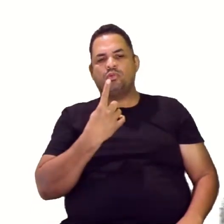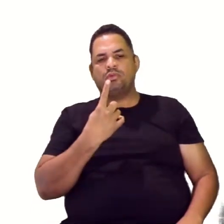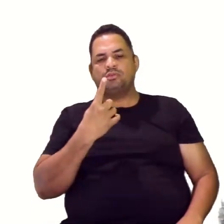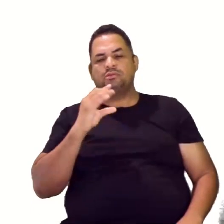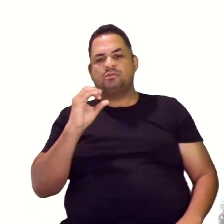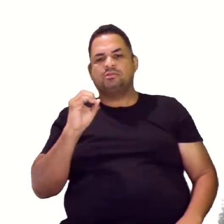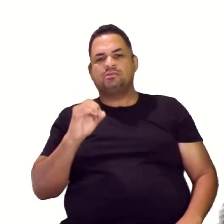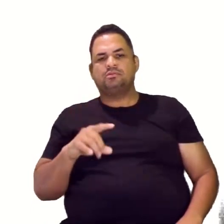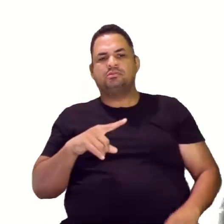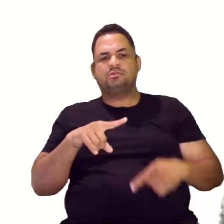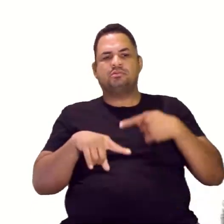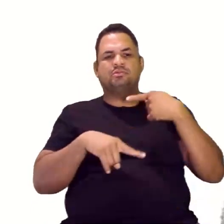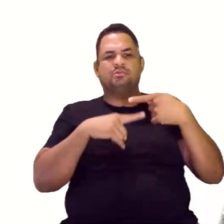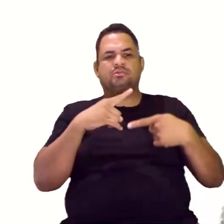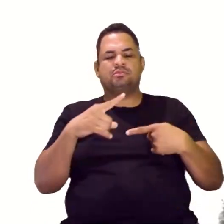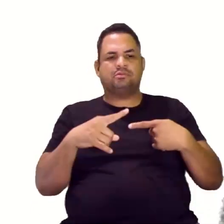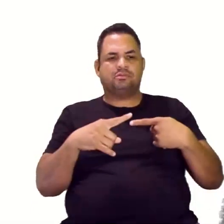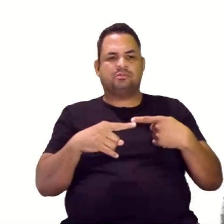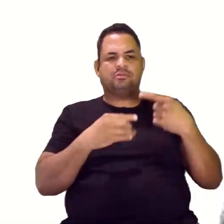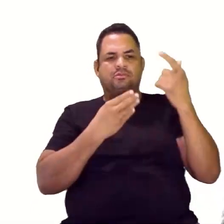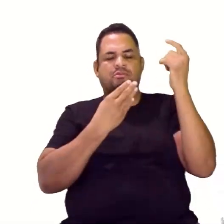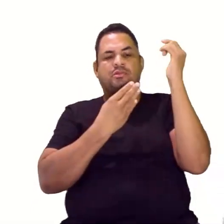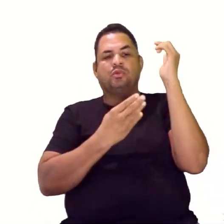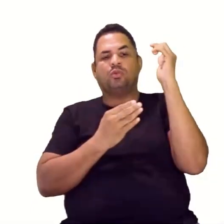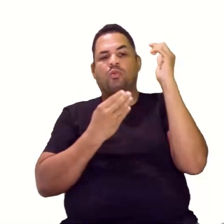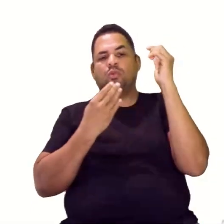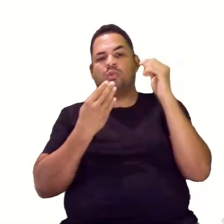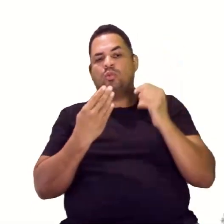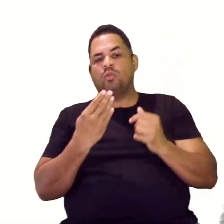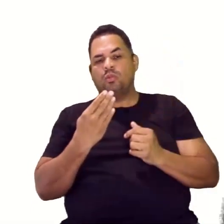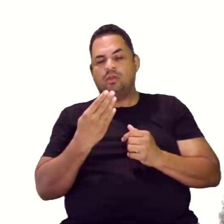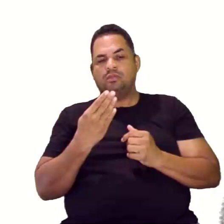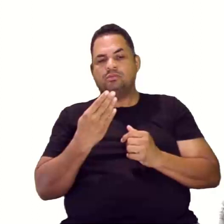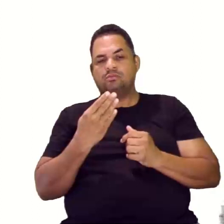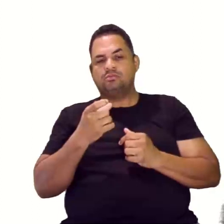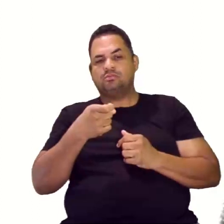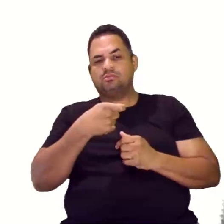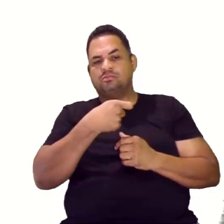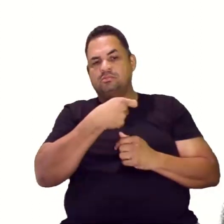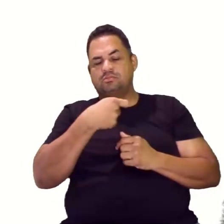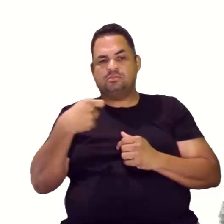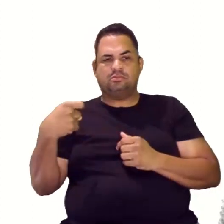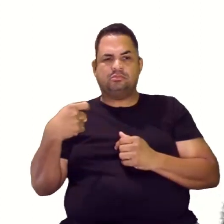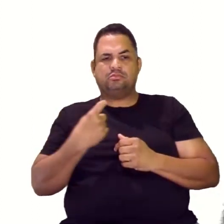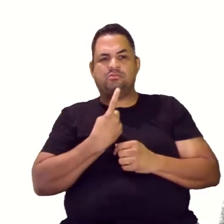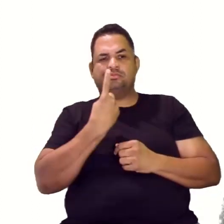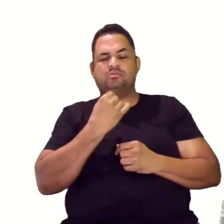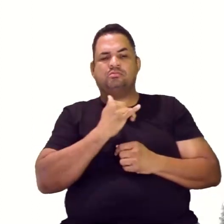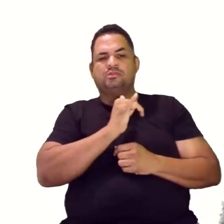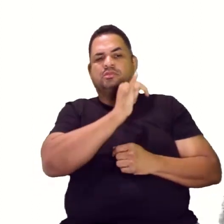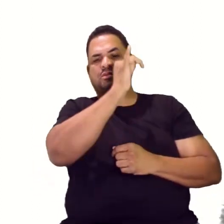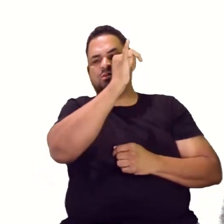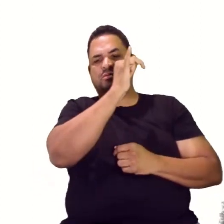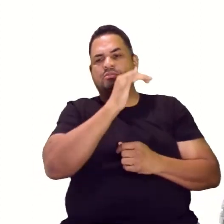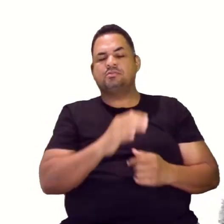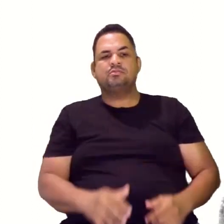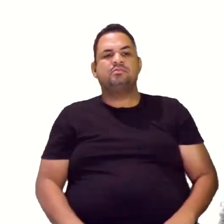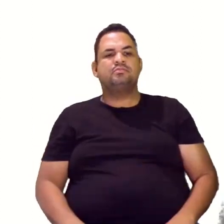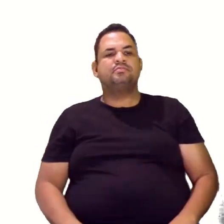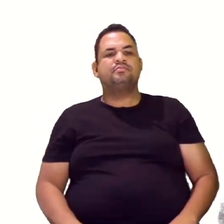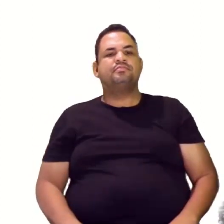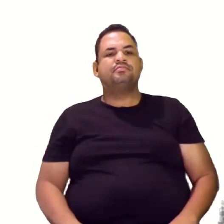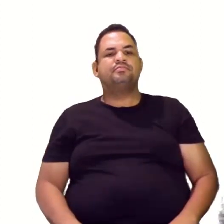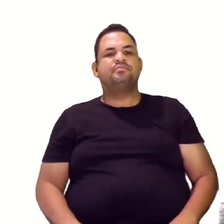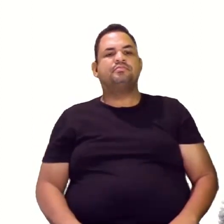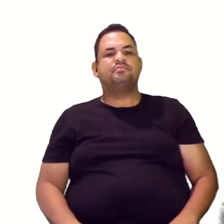0. E depois, 4 para x. E 1 para y. 4 para x e 1 para y aqui. Isso.